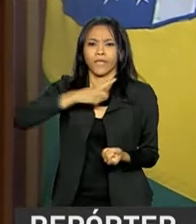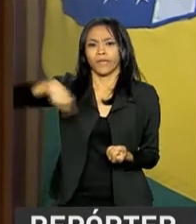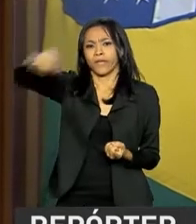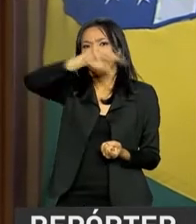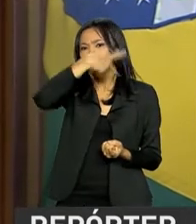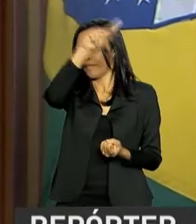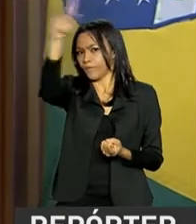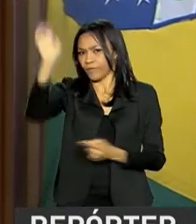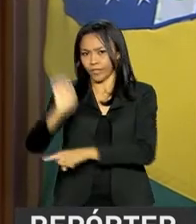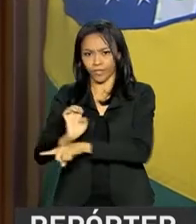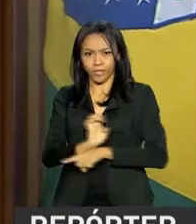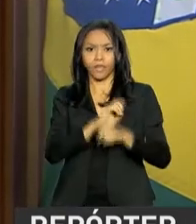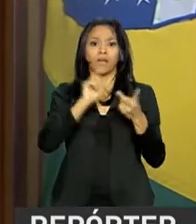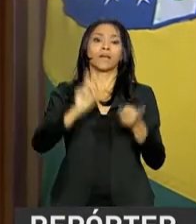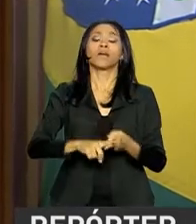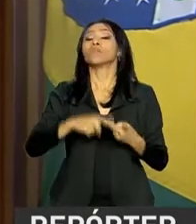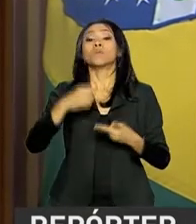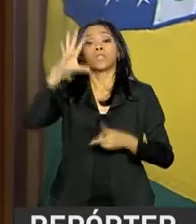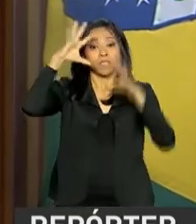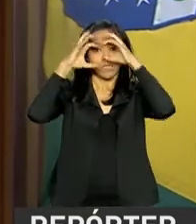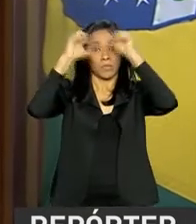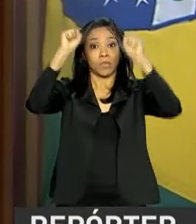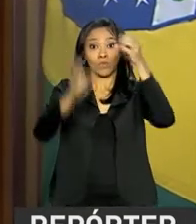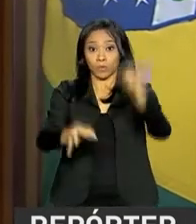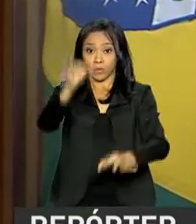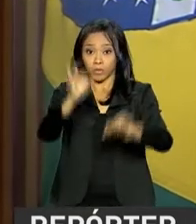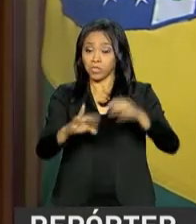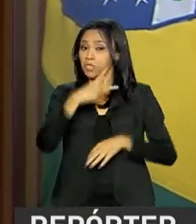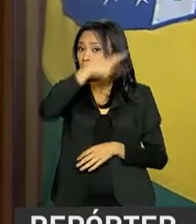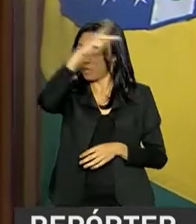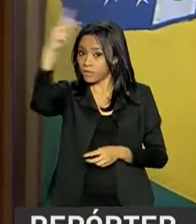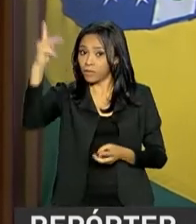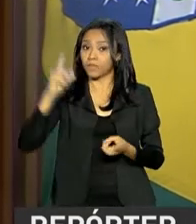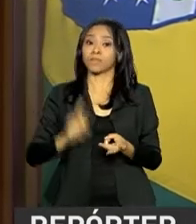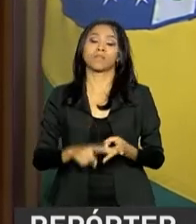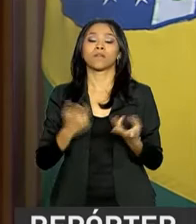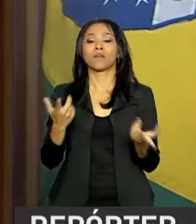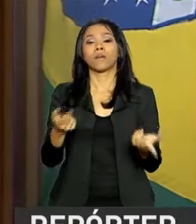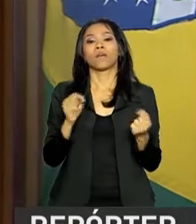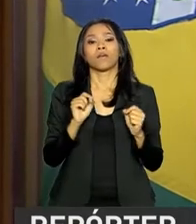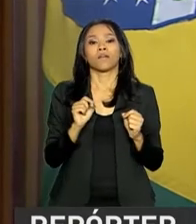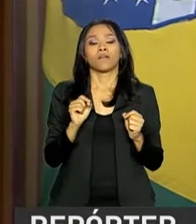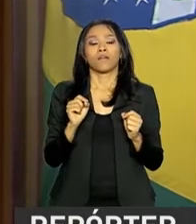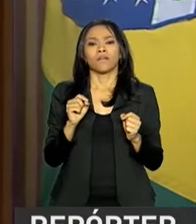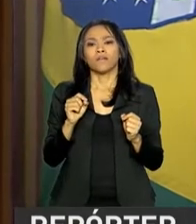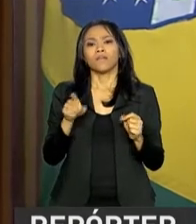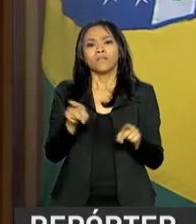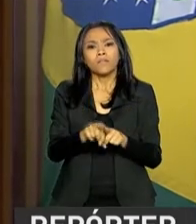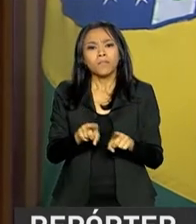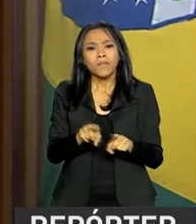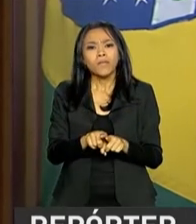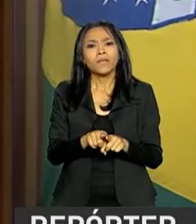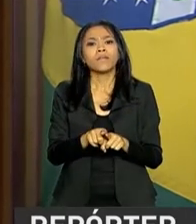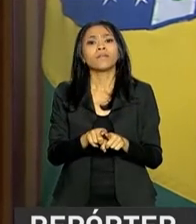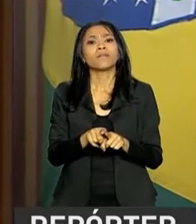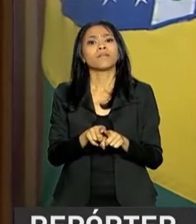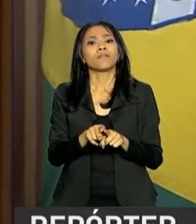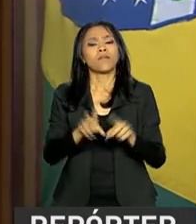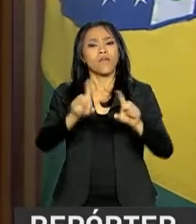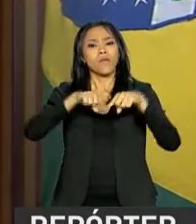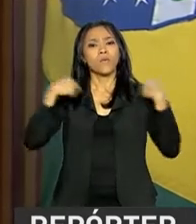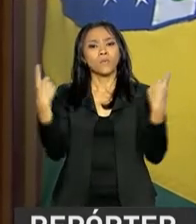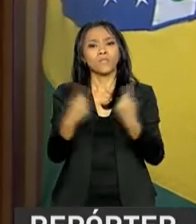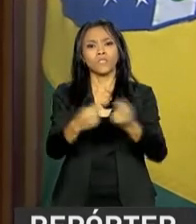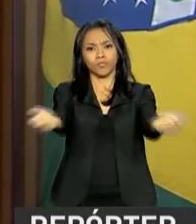a partir do tribunal de justiça local do judiciário local a e ao mesmo tempo reunindo a